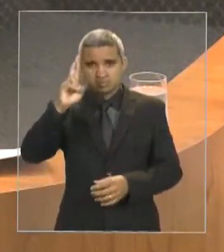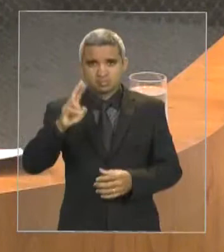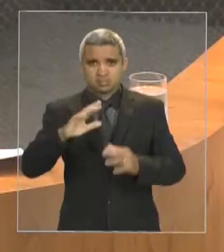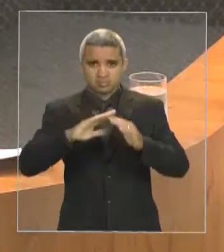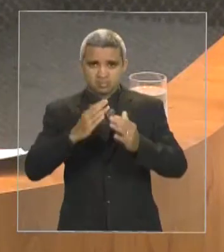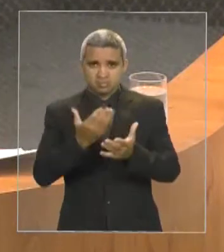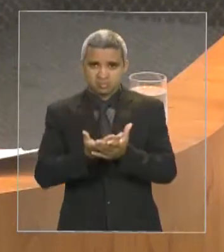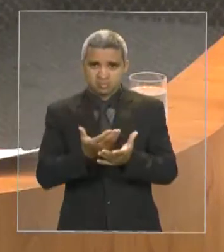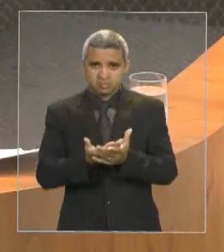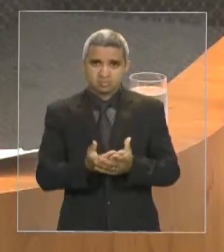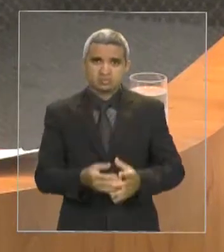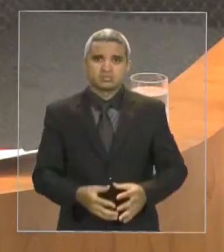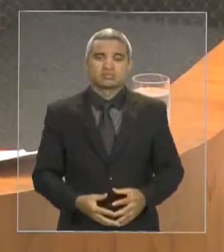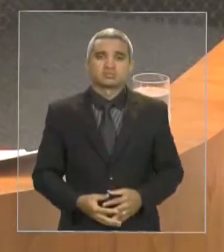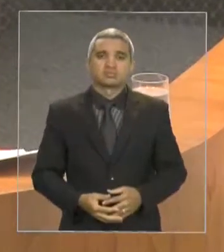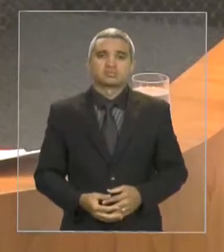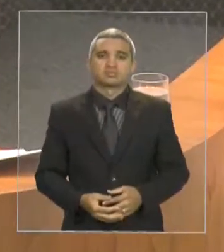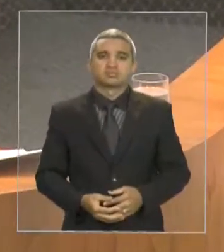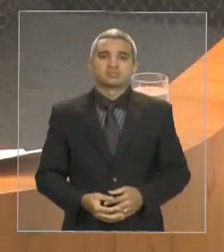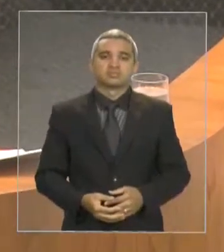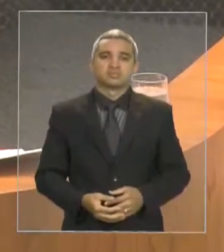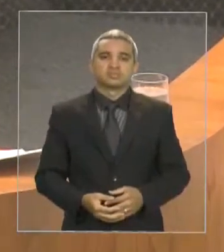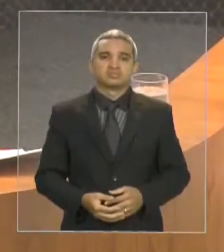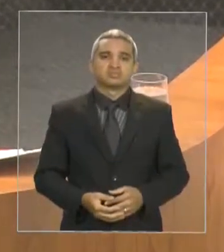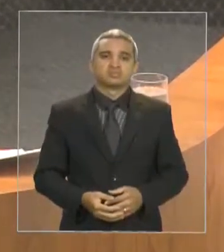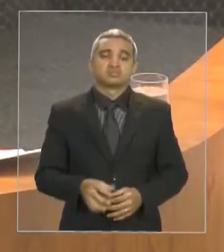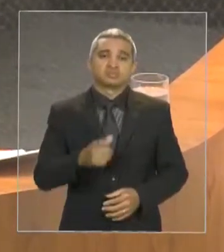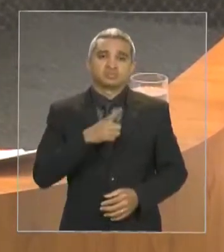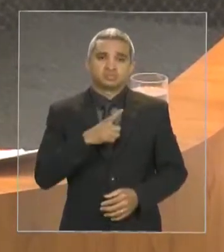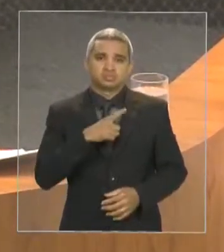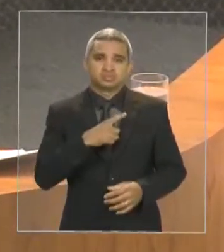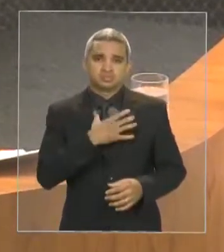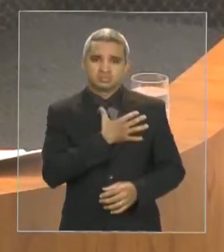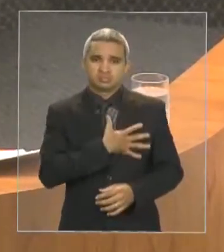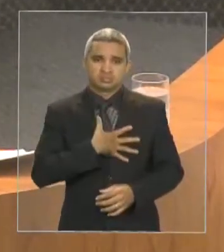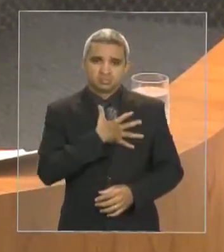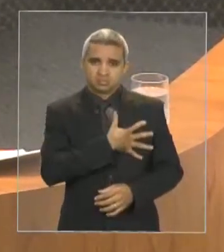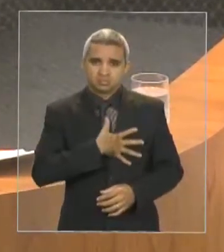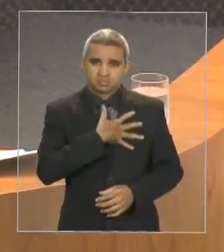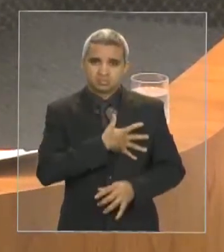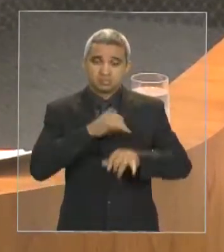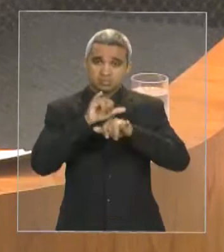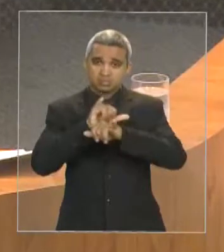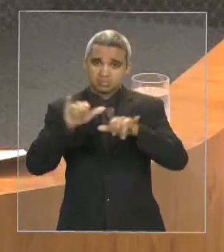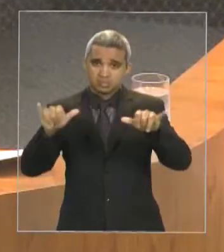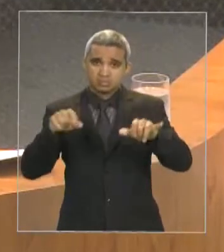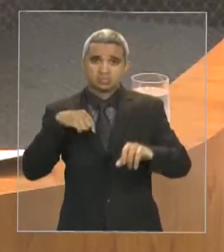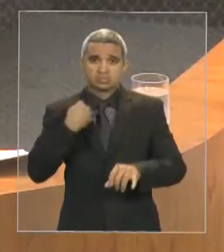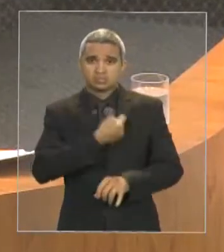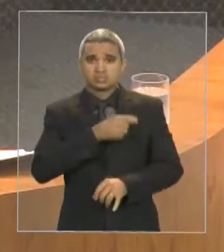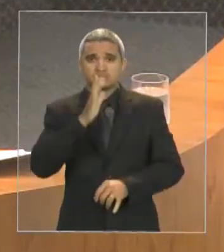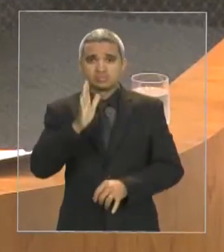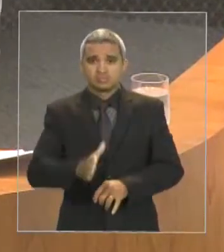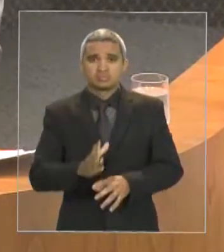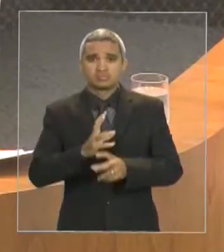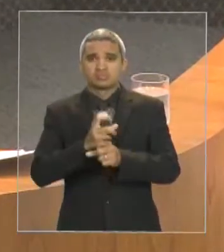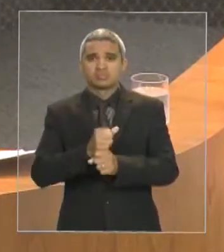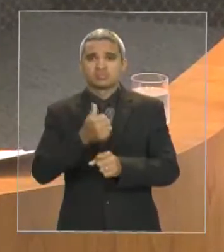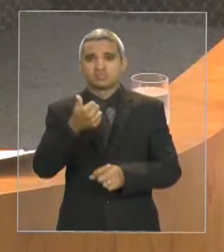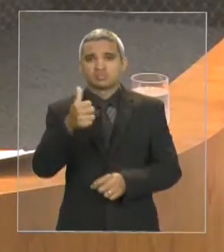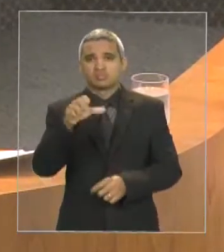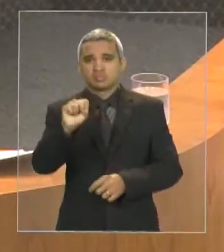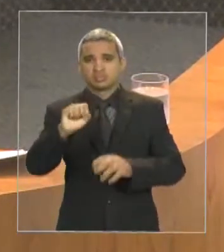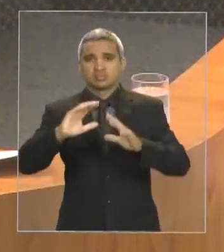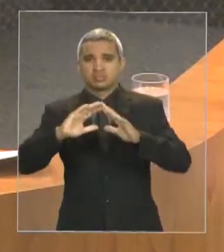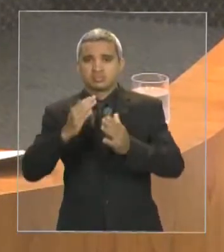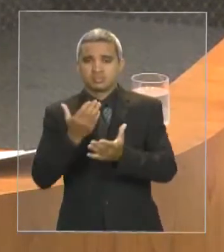integral, que já é uma realidade do Maranhão, tenho a grata satisfação de anunciar que alcançamos o número de 18 escolas de educação em